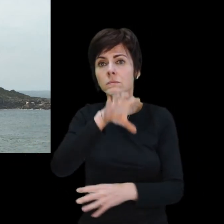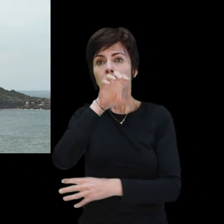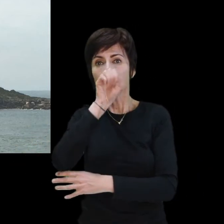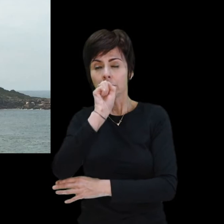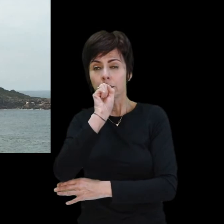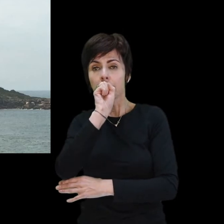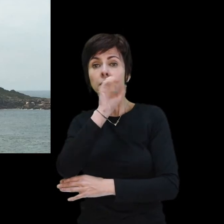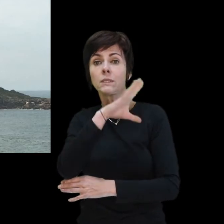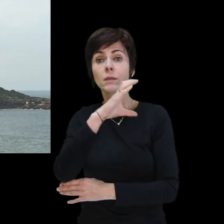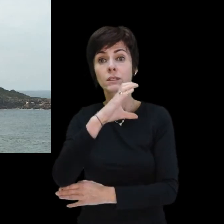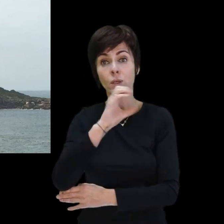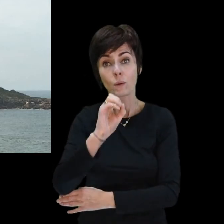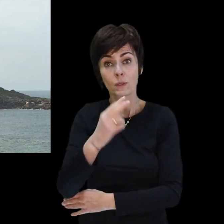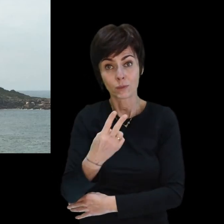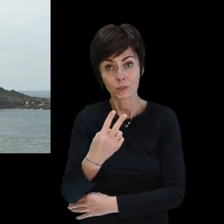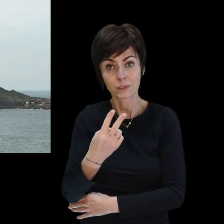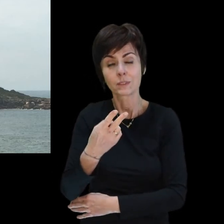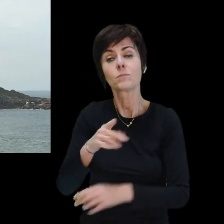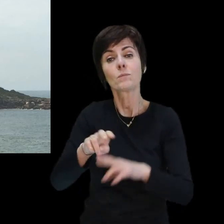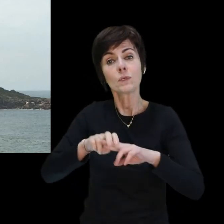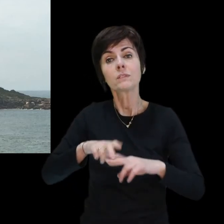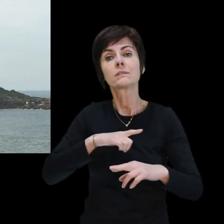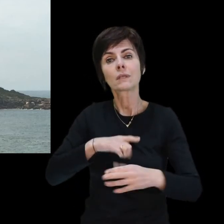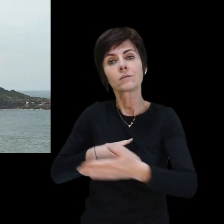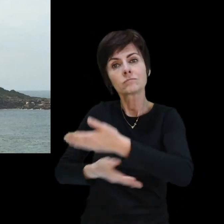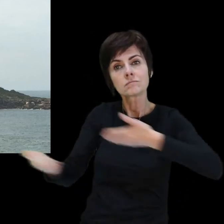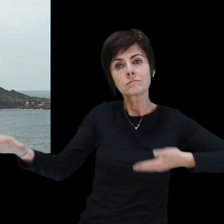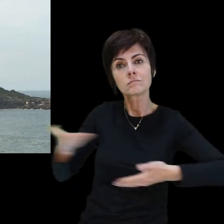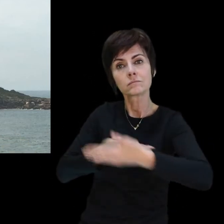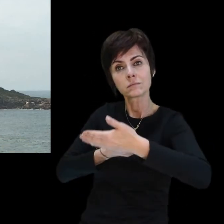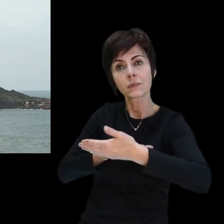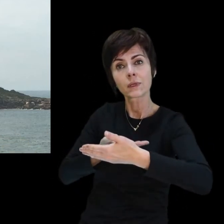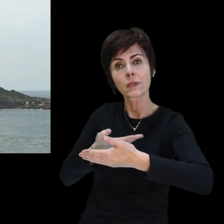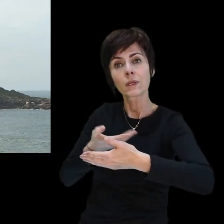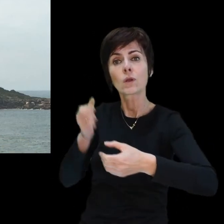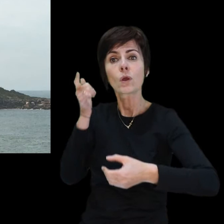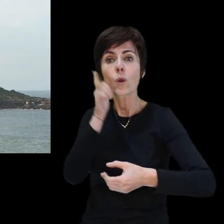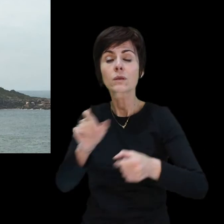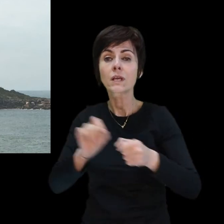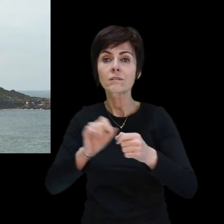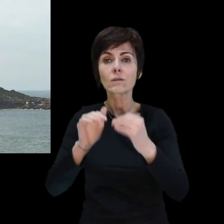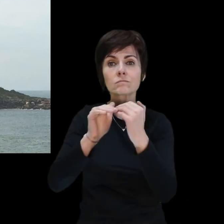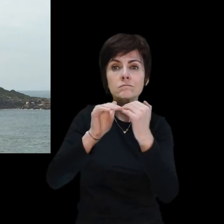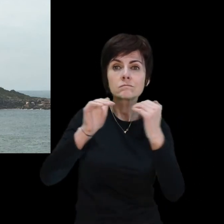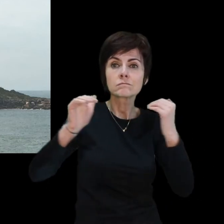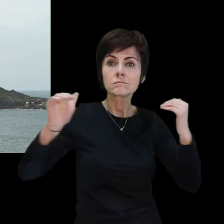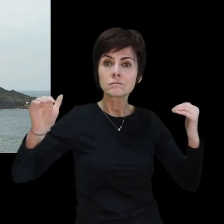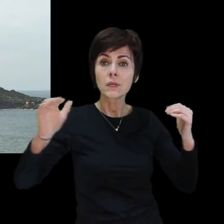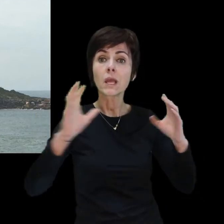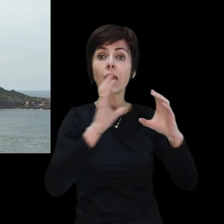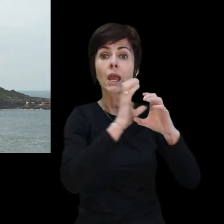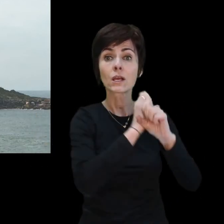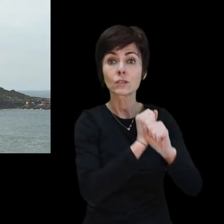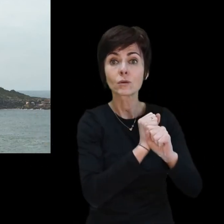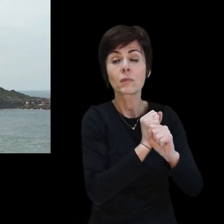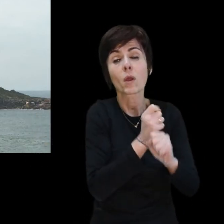consumido esse oxigênio pelos organismos que respiram naquela floresta. Então existe um equilíbrio e, de modo geral, o balanço final é meio